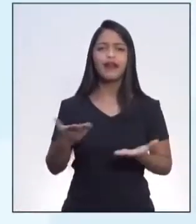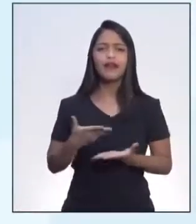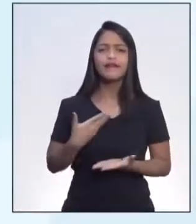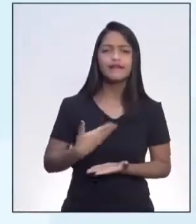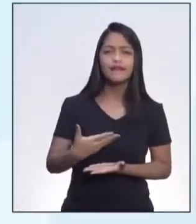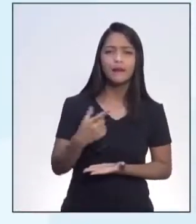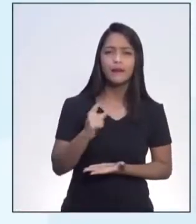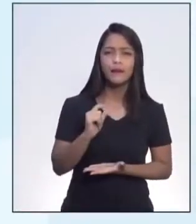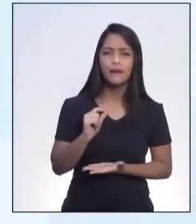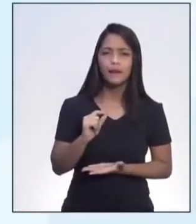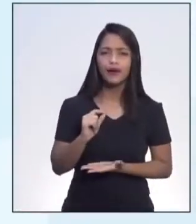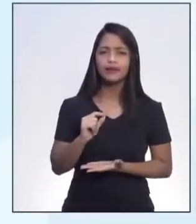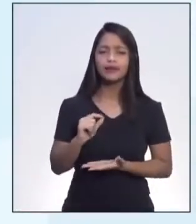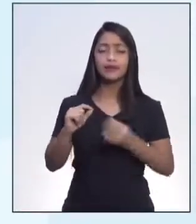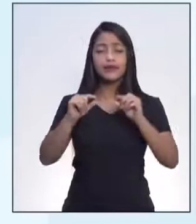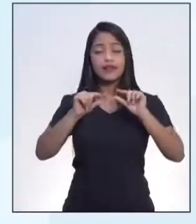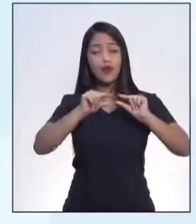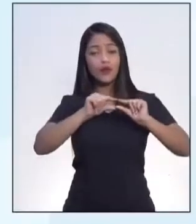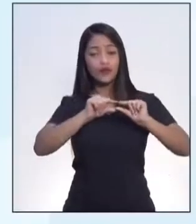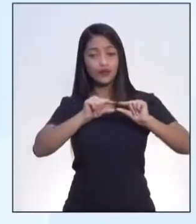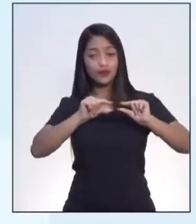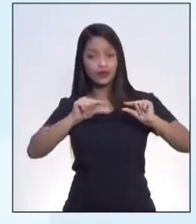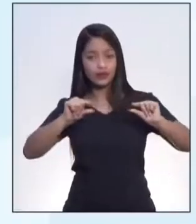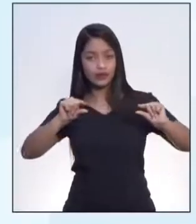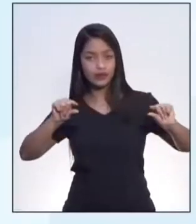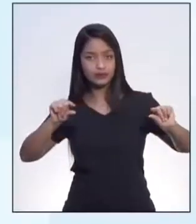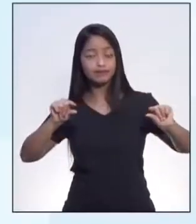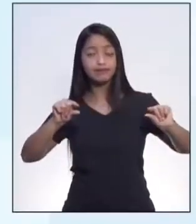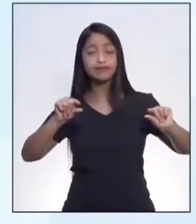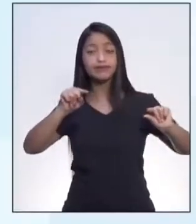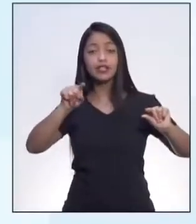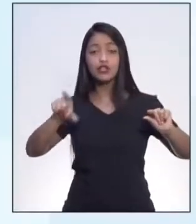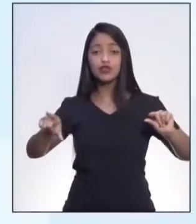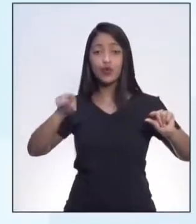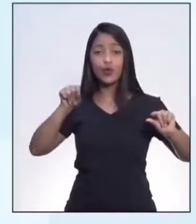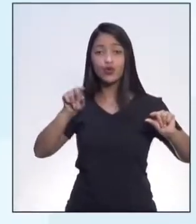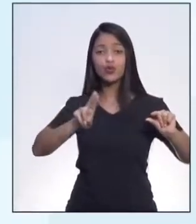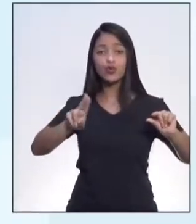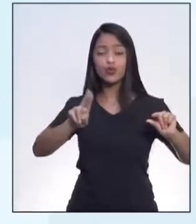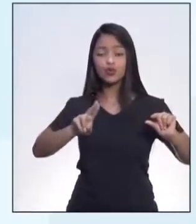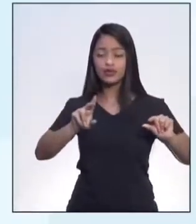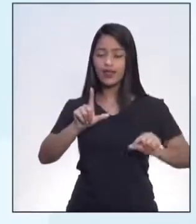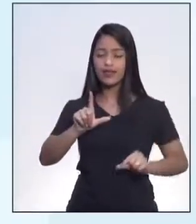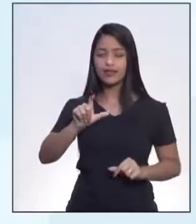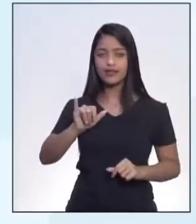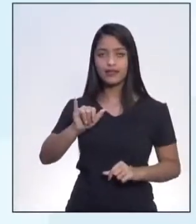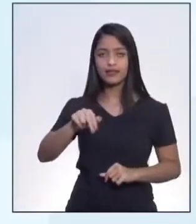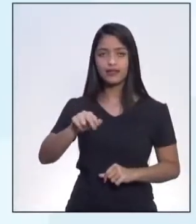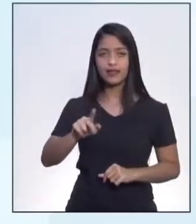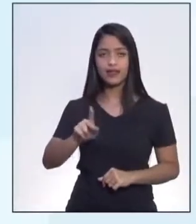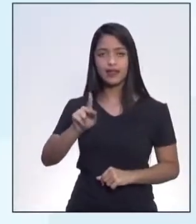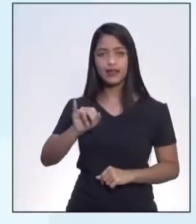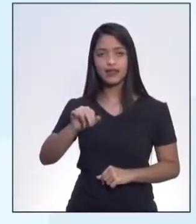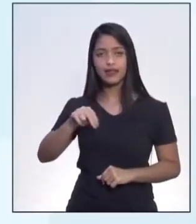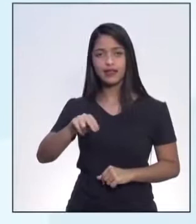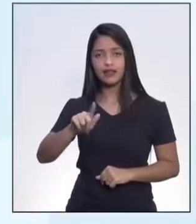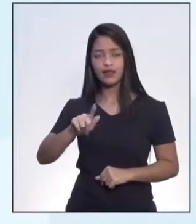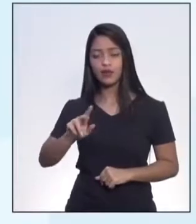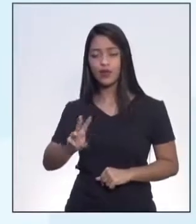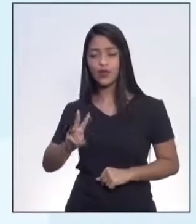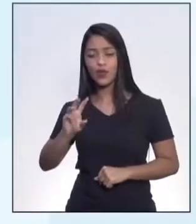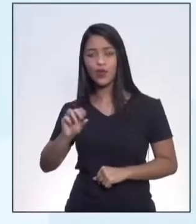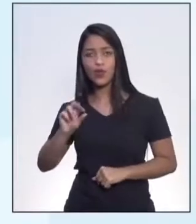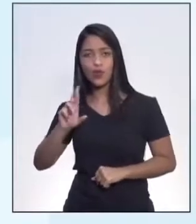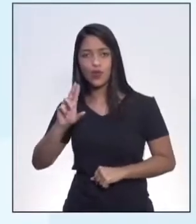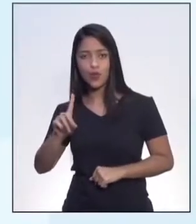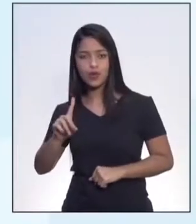uma sentença e você vai usar o link word para unir essas sentenças. Com que link words você vai? Pode